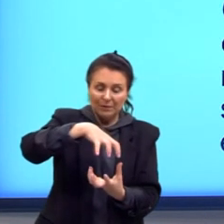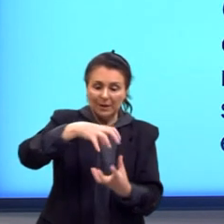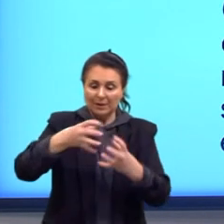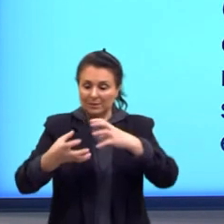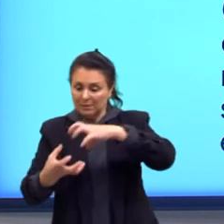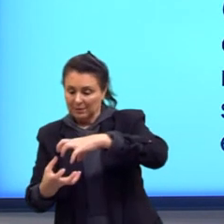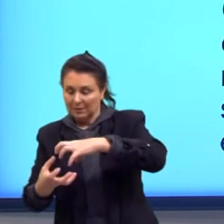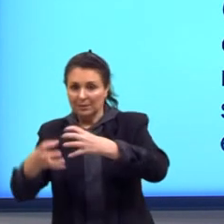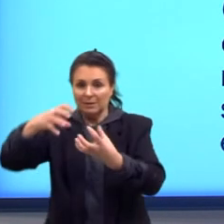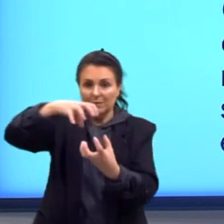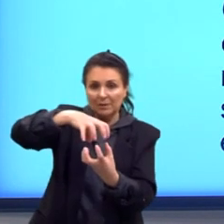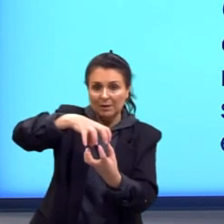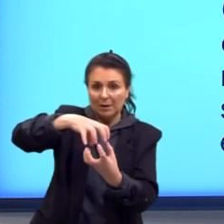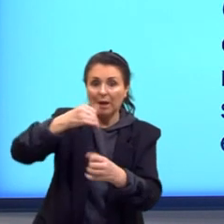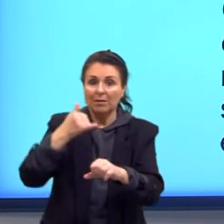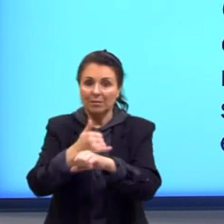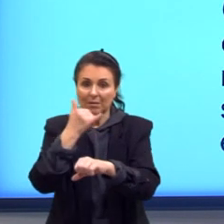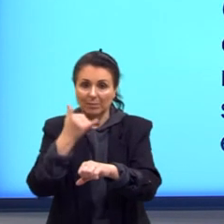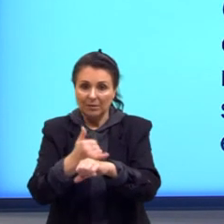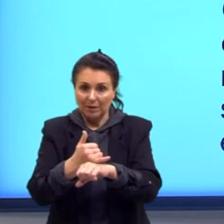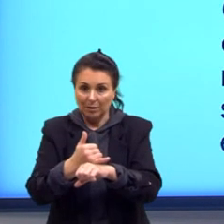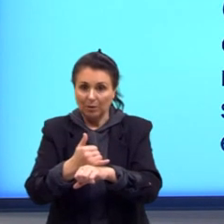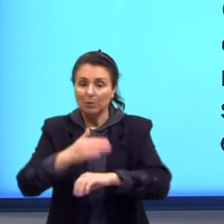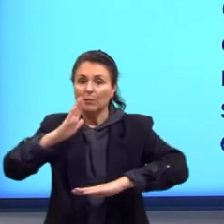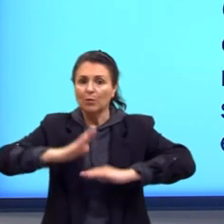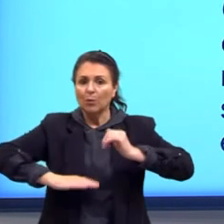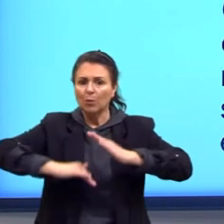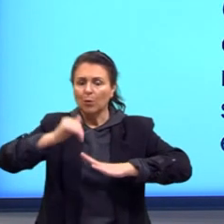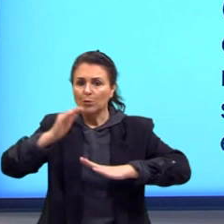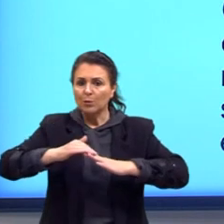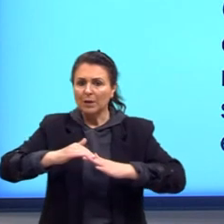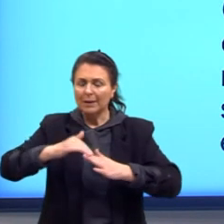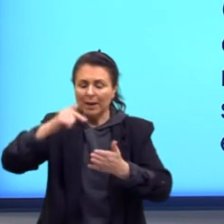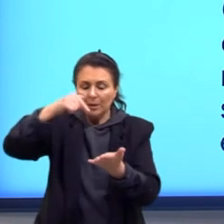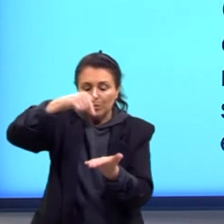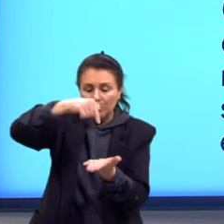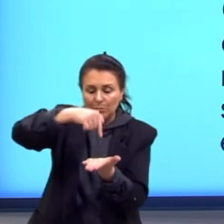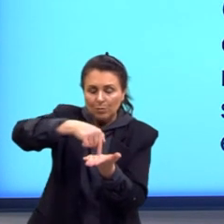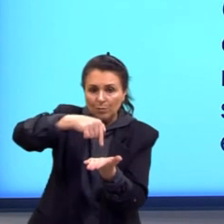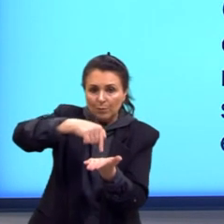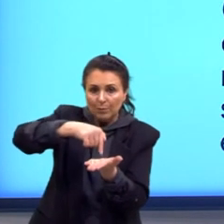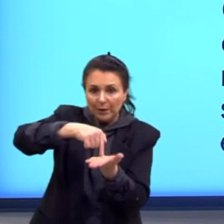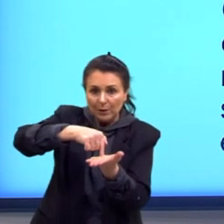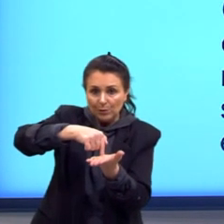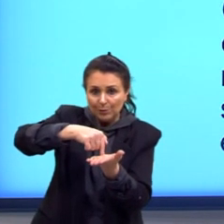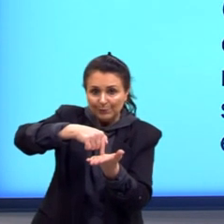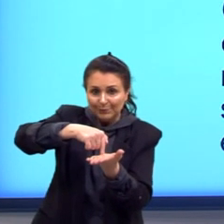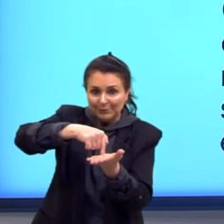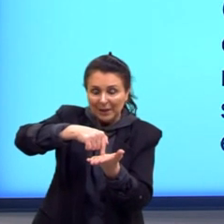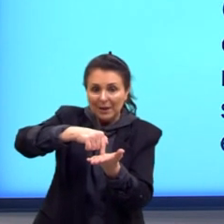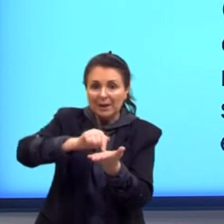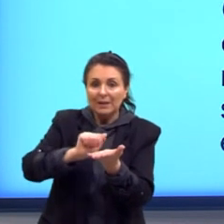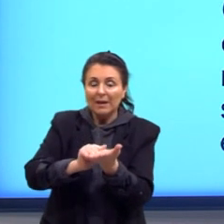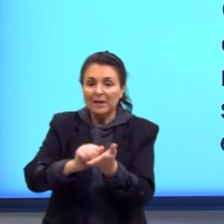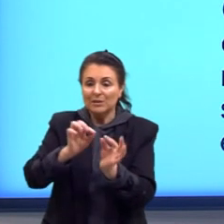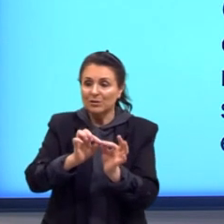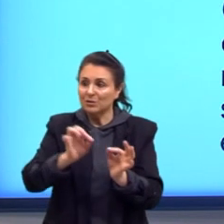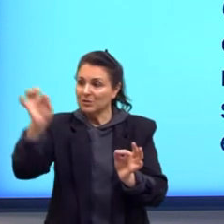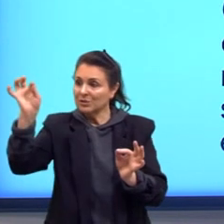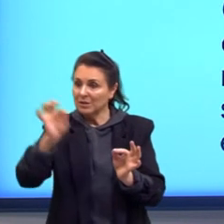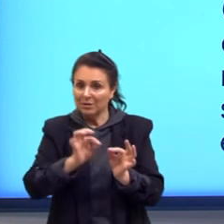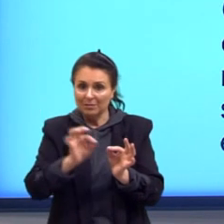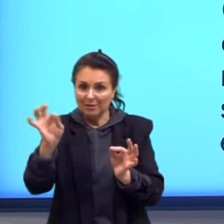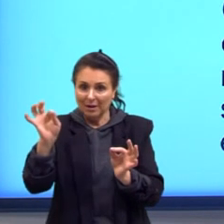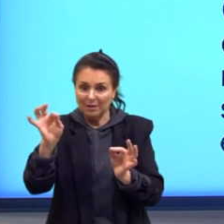e uma outra esfera como foi a entrada no ponto de intersecção das diagonais do cubo